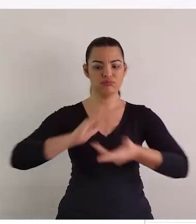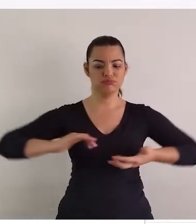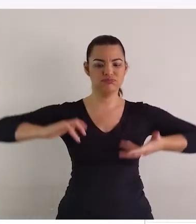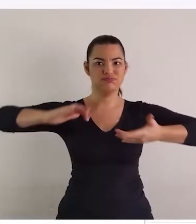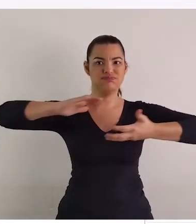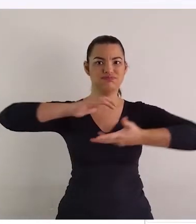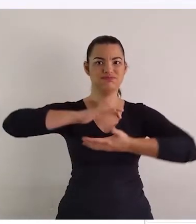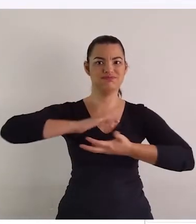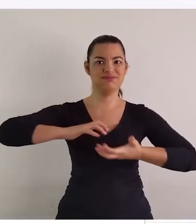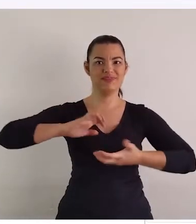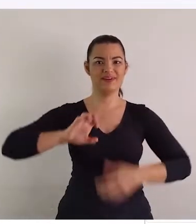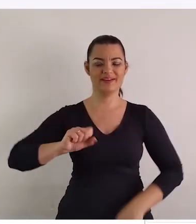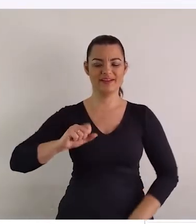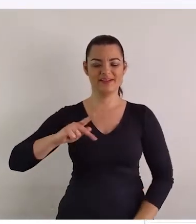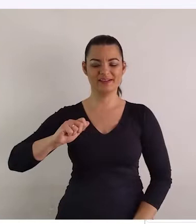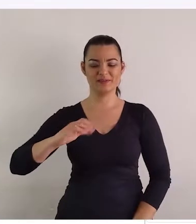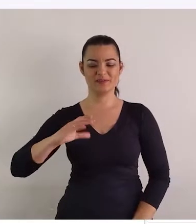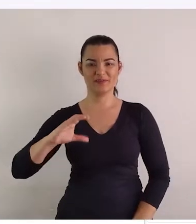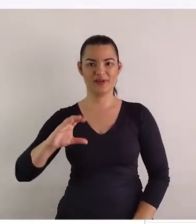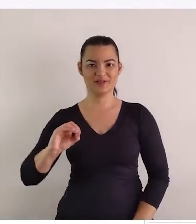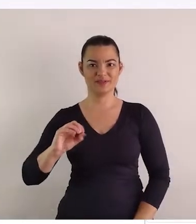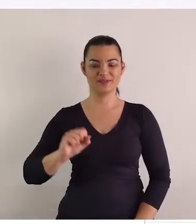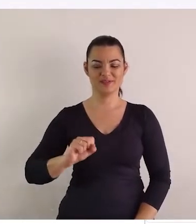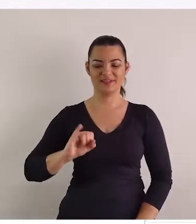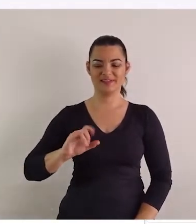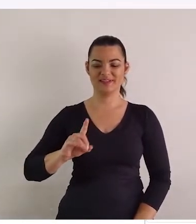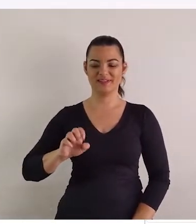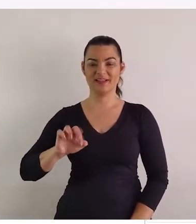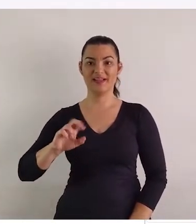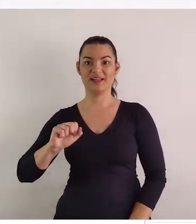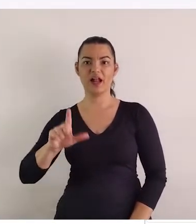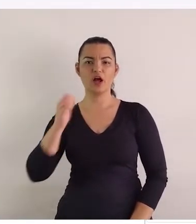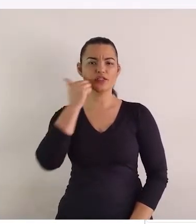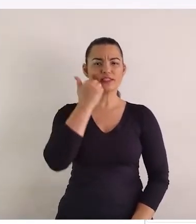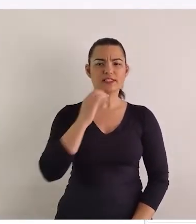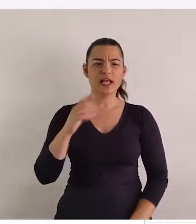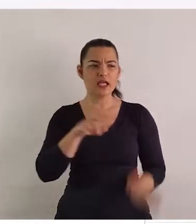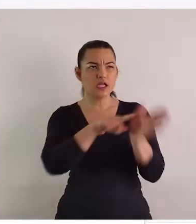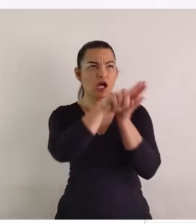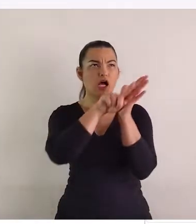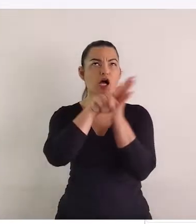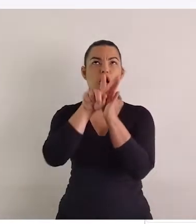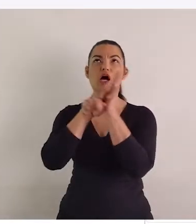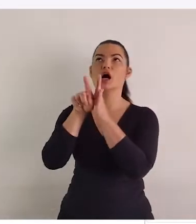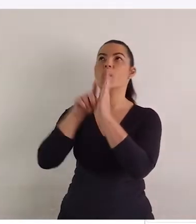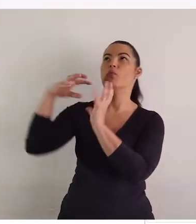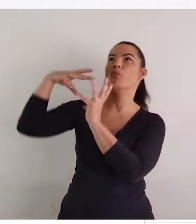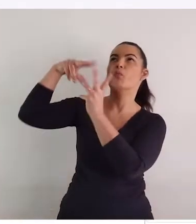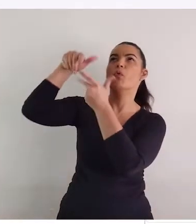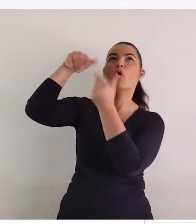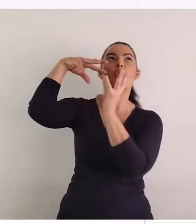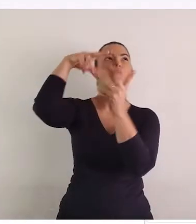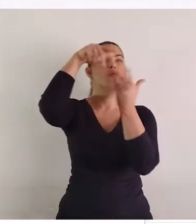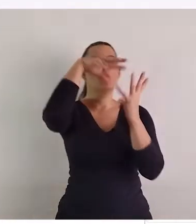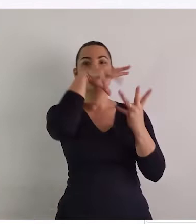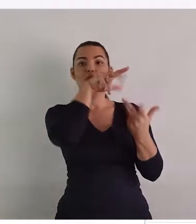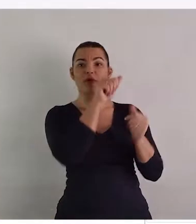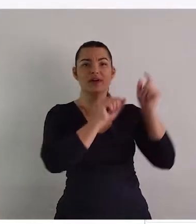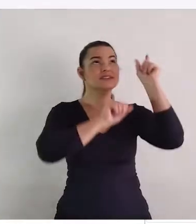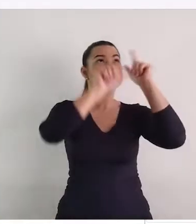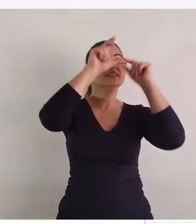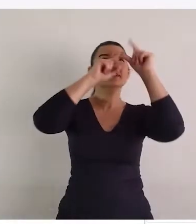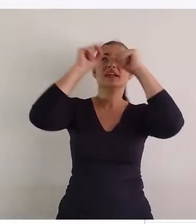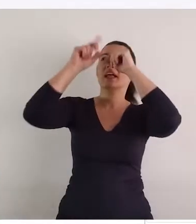o espaço que é investigado pela ciência com planetas, com